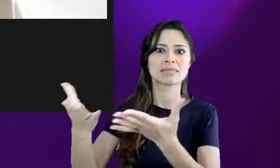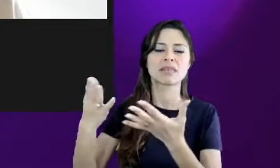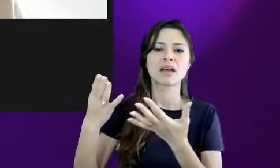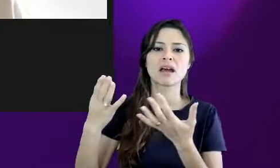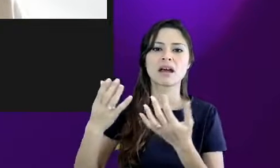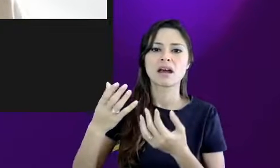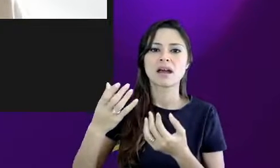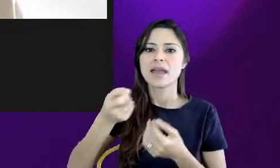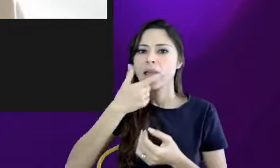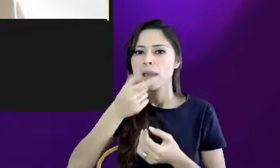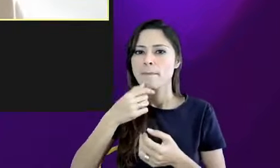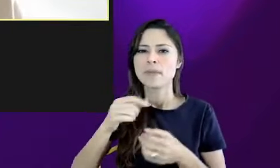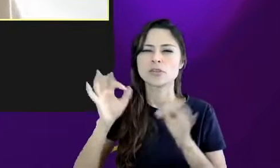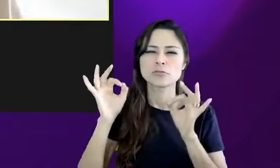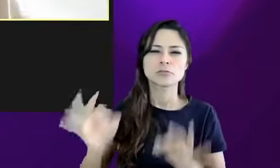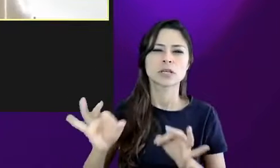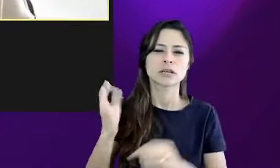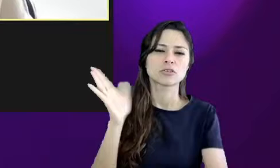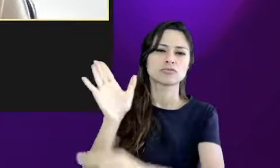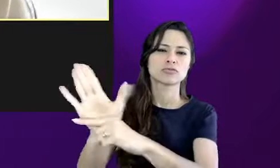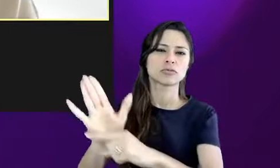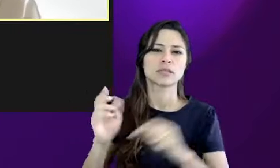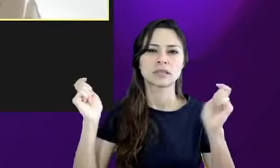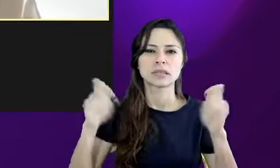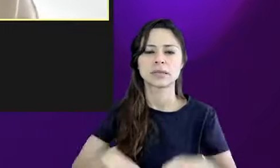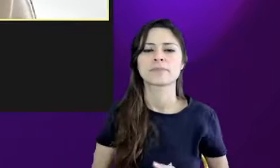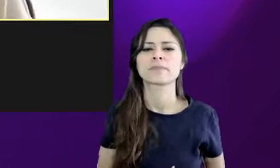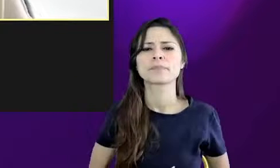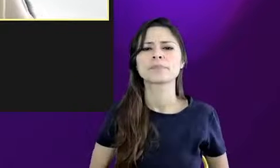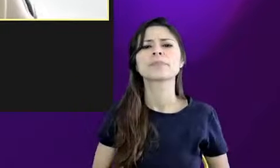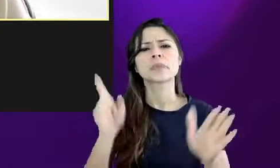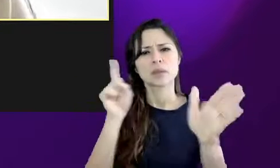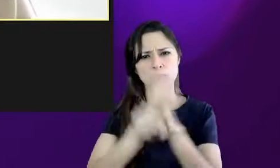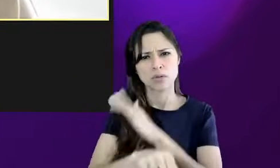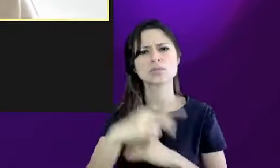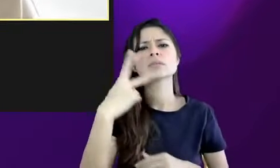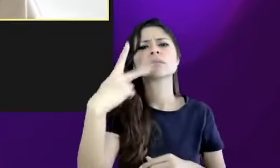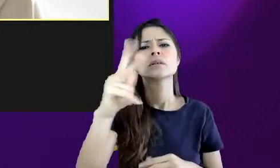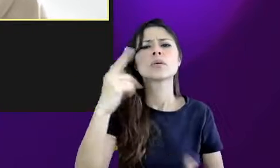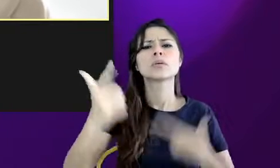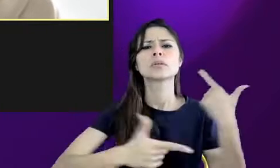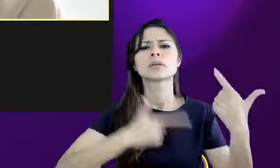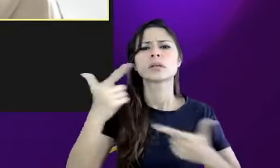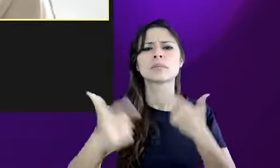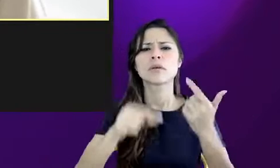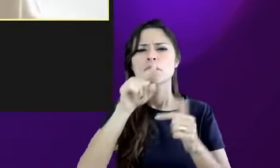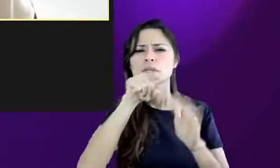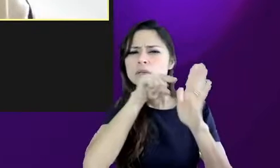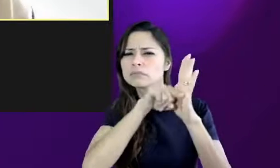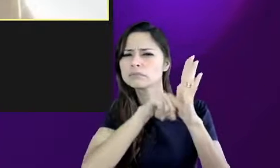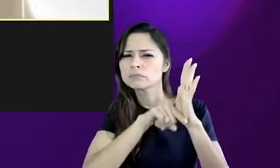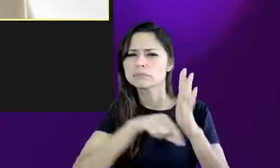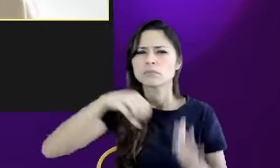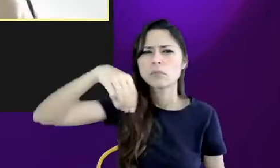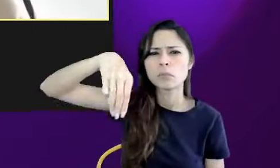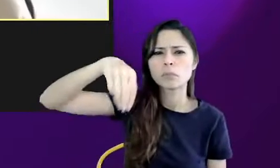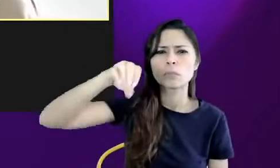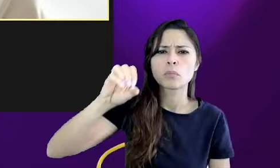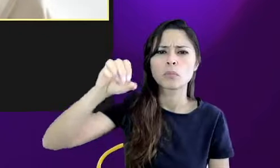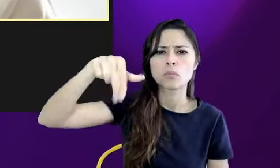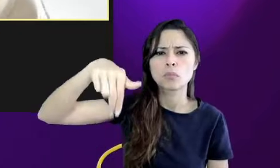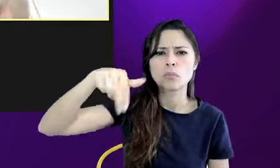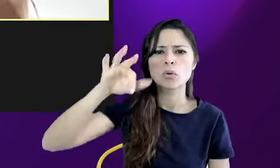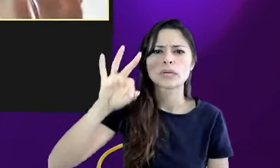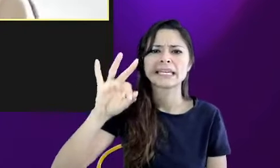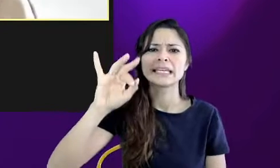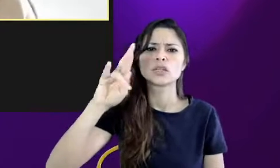chances de acertar. Perfeito. No seu dia a dia, você usa a monitorização dos níveis terapêuticos para te ajudar na escolha? Aí